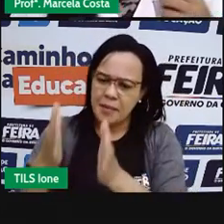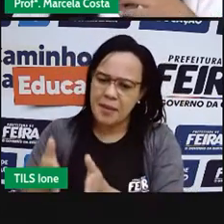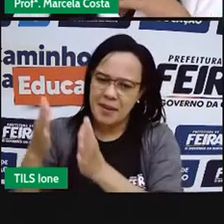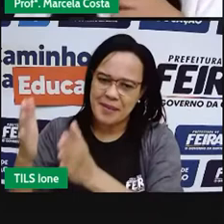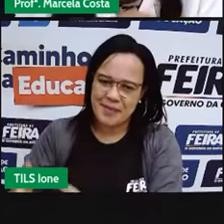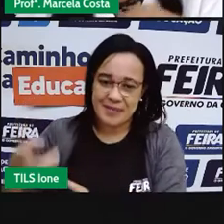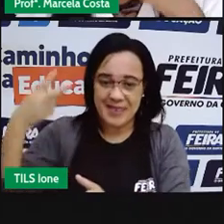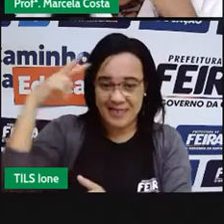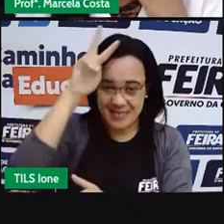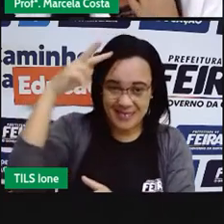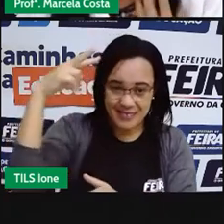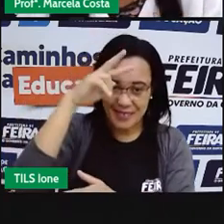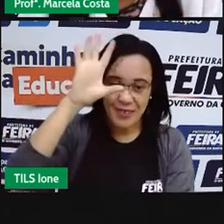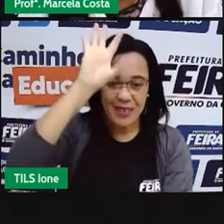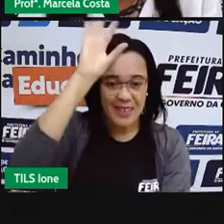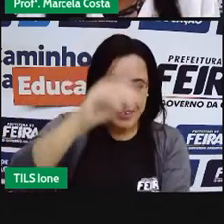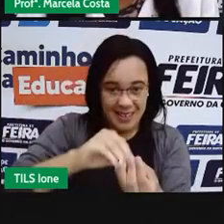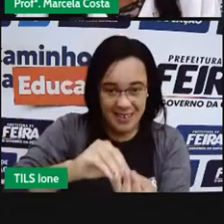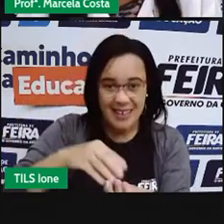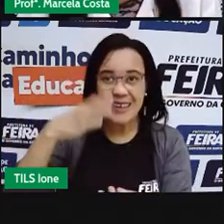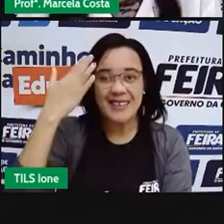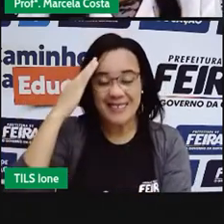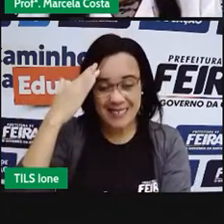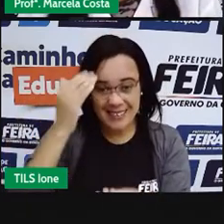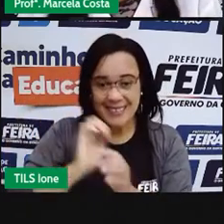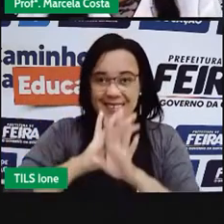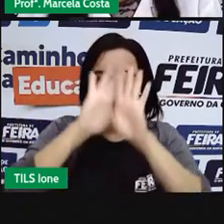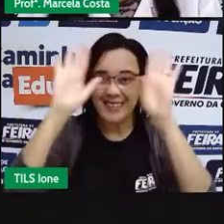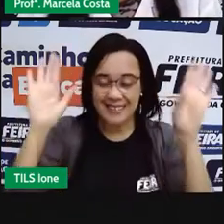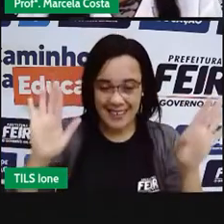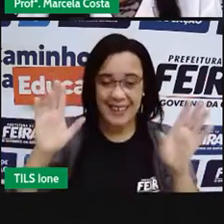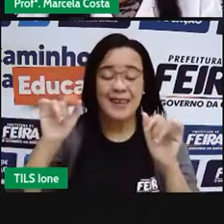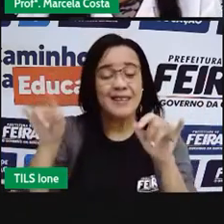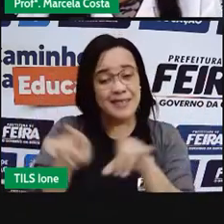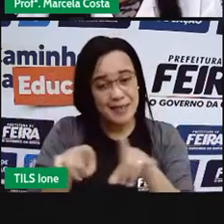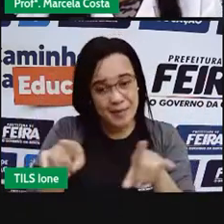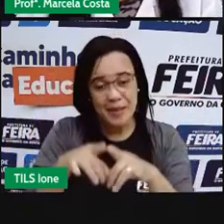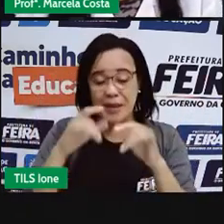a gente consegue recontar ela para outras pessoas.